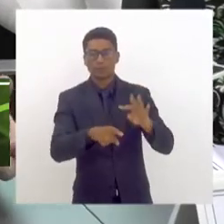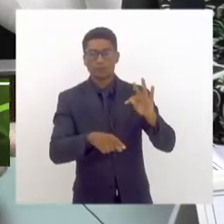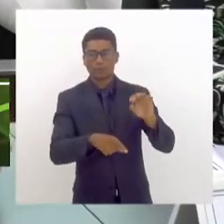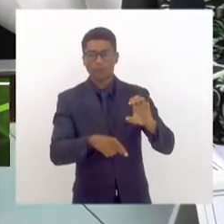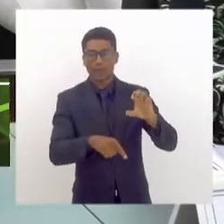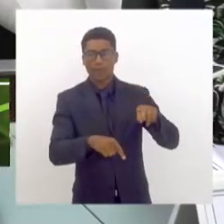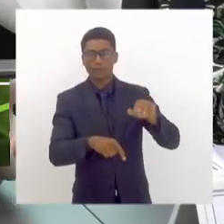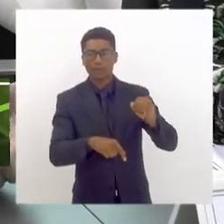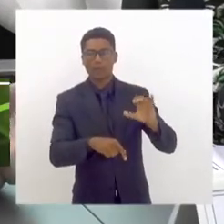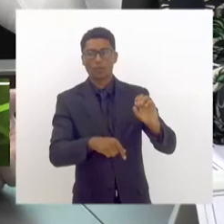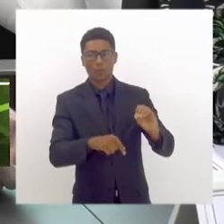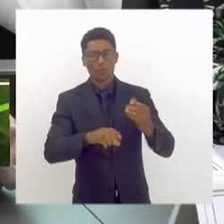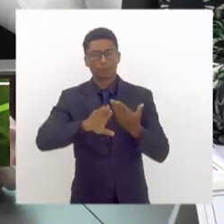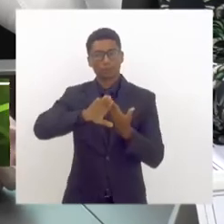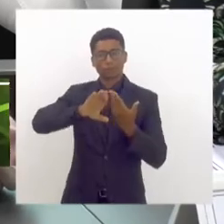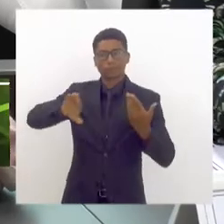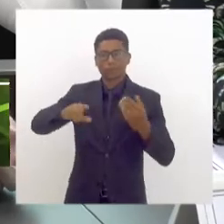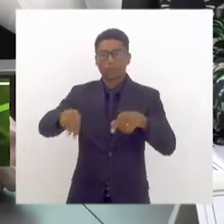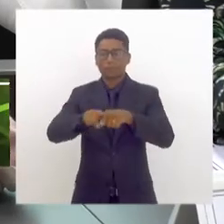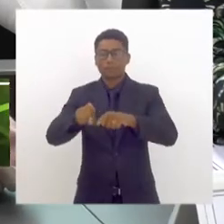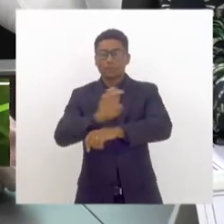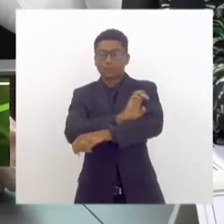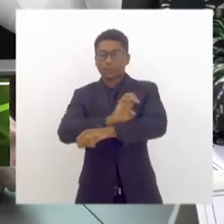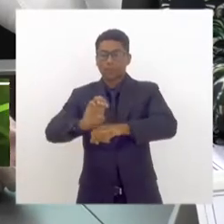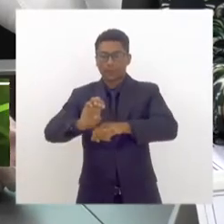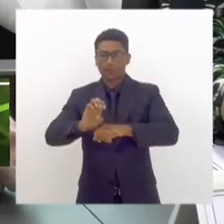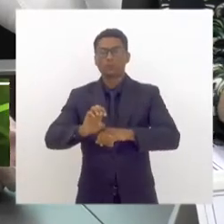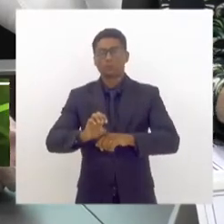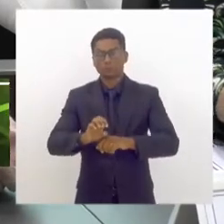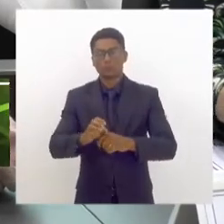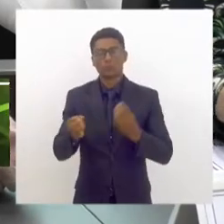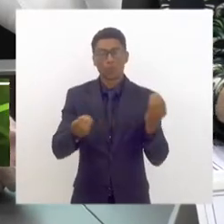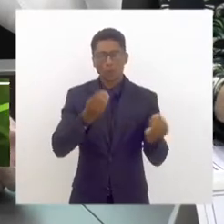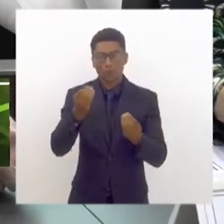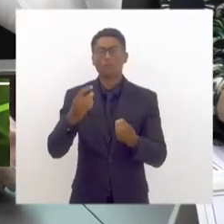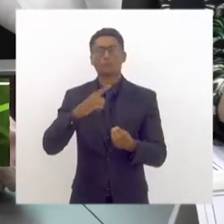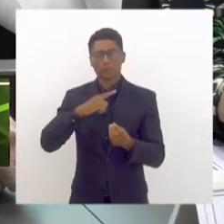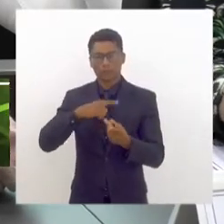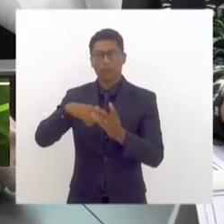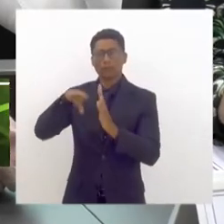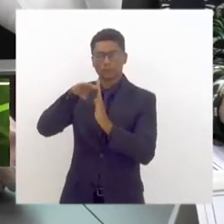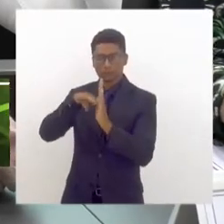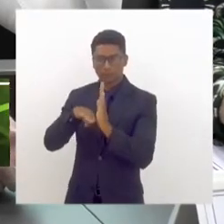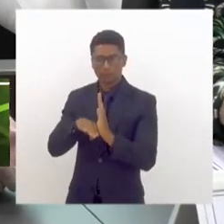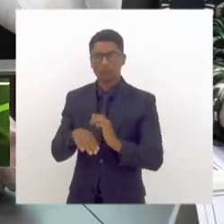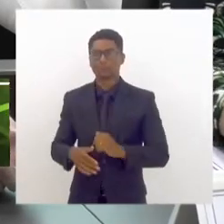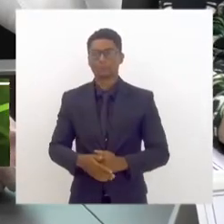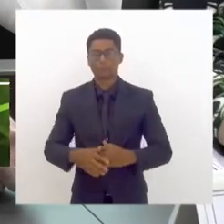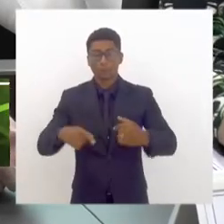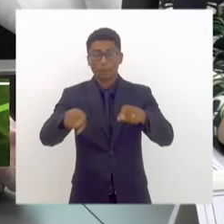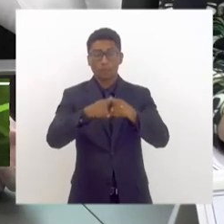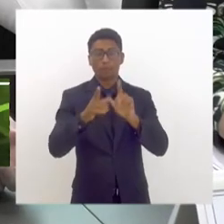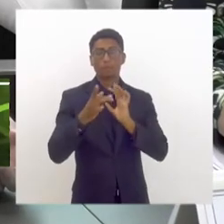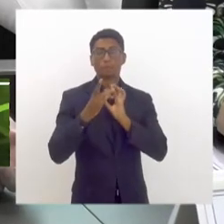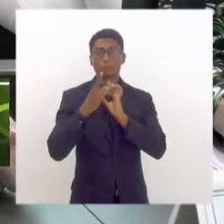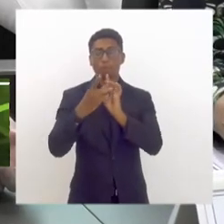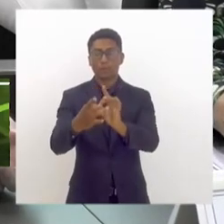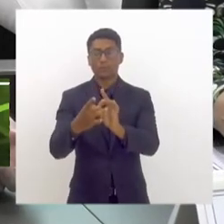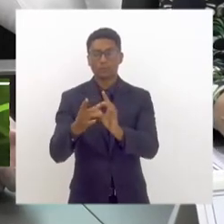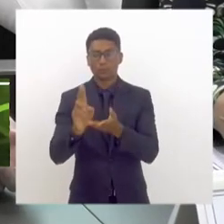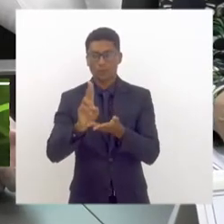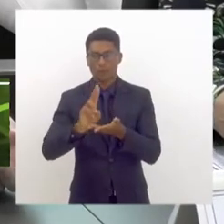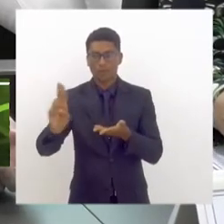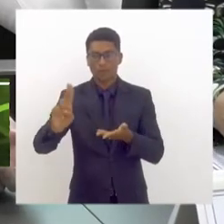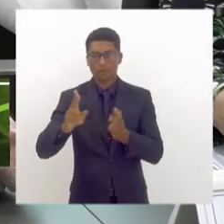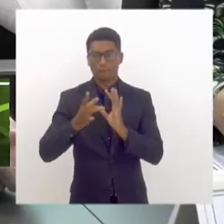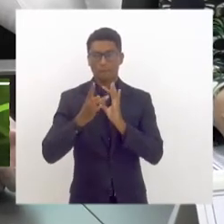pode ocorrer, inclusive como prática profissional. Das parcerias de estágio com as universidades, essas